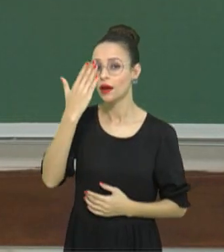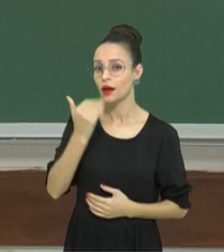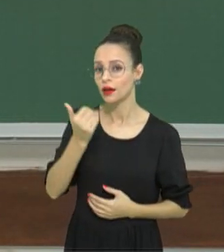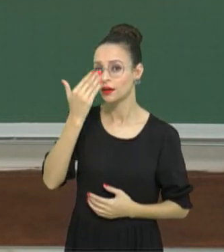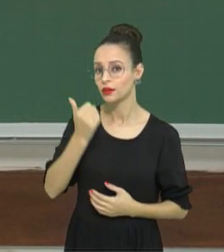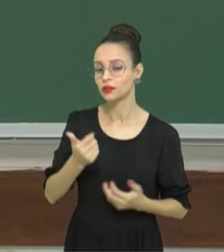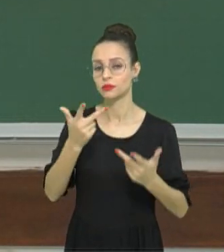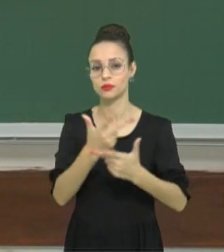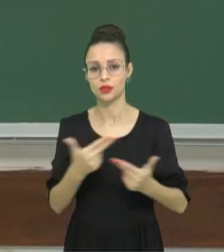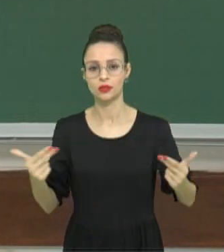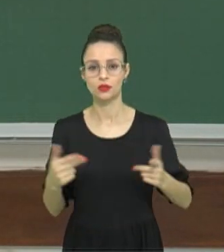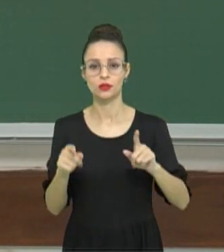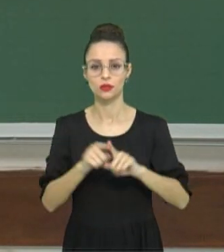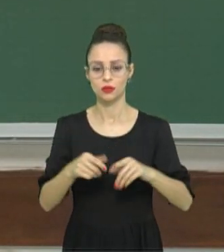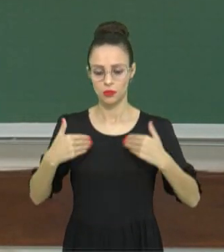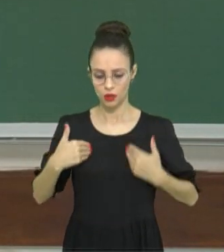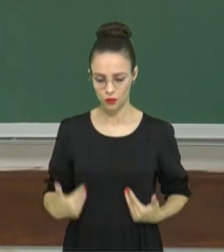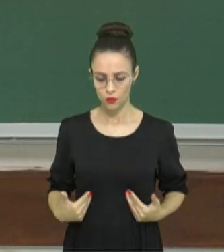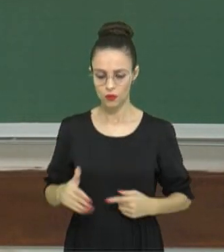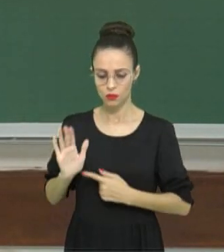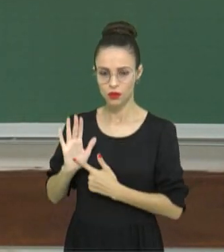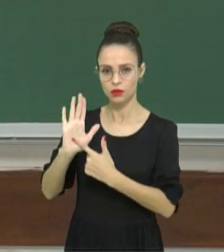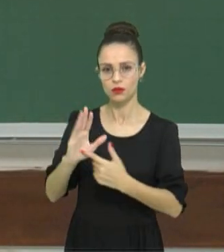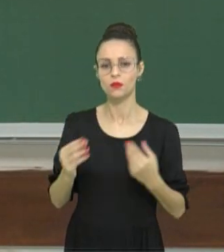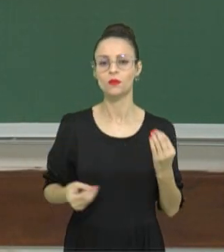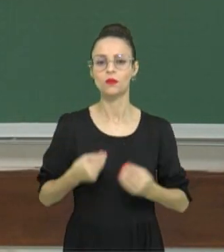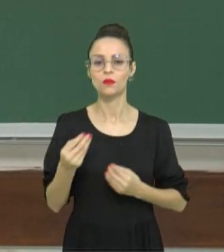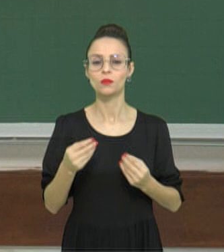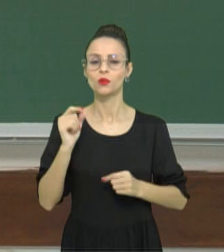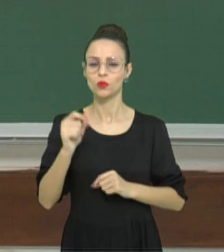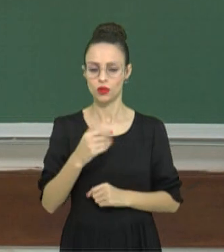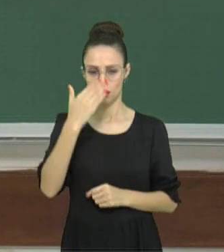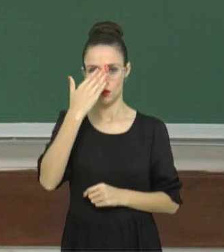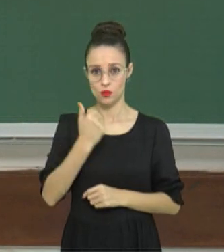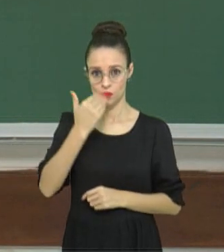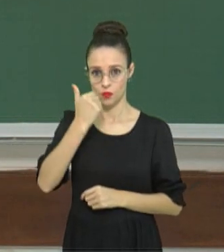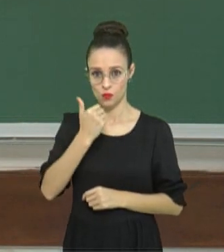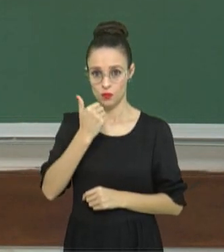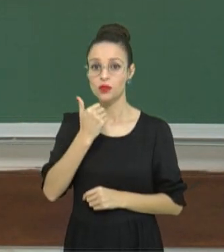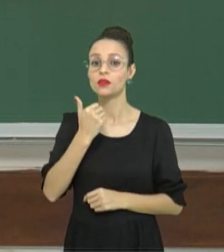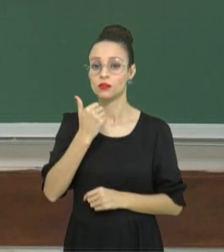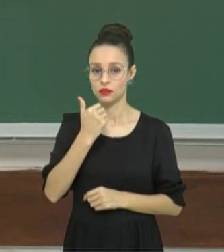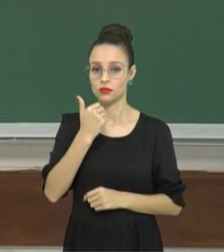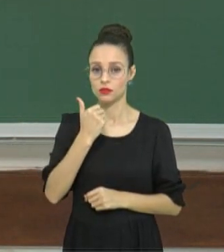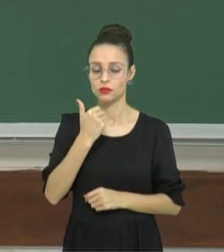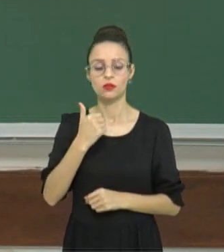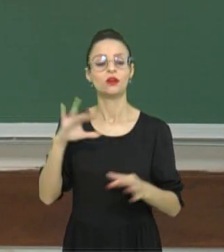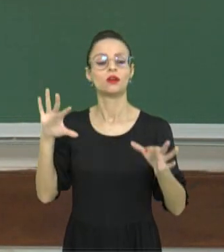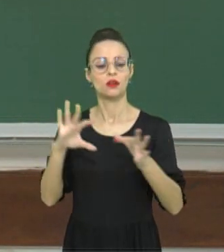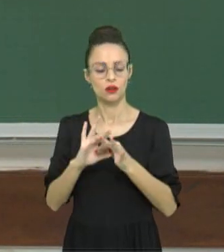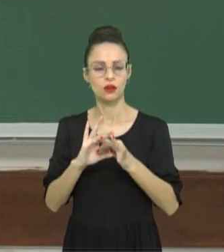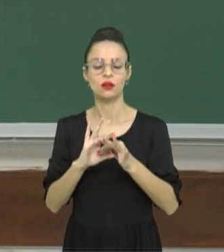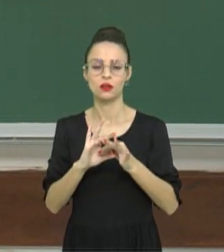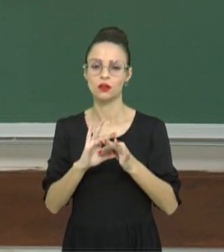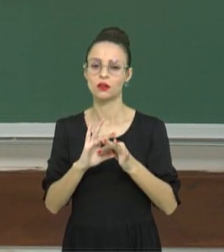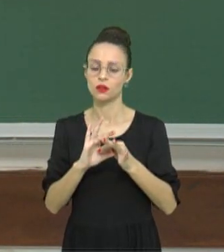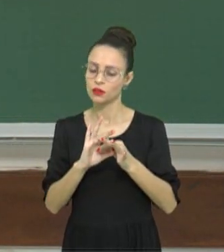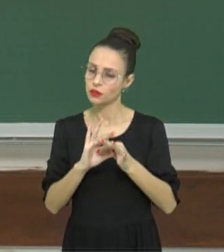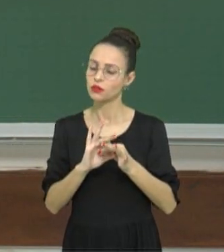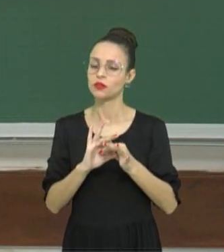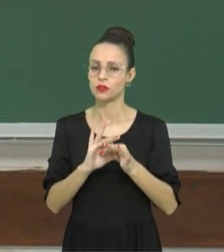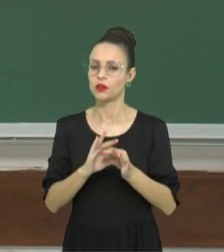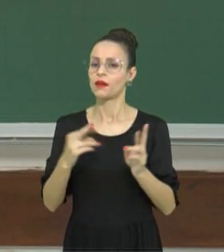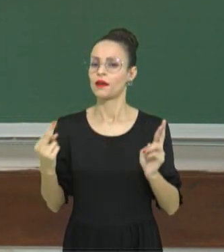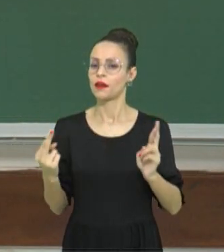alimentação e imagem corporal, aquilo que a gente come está muito